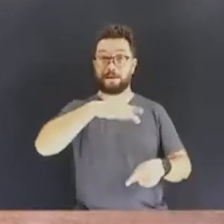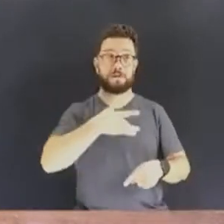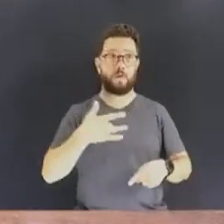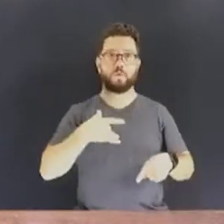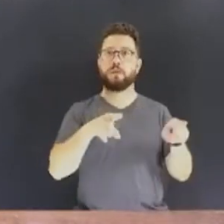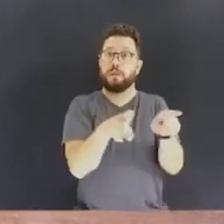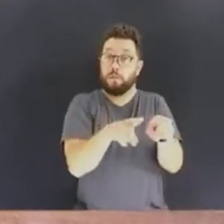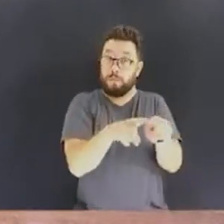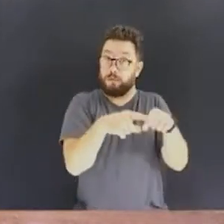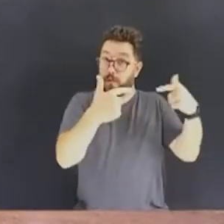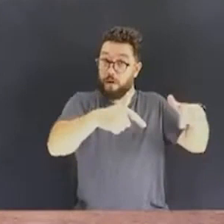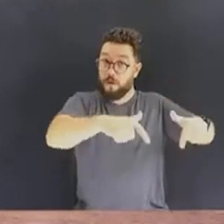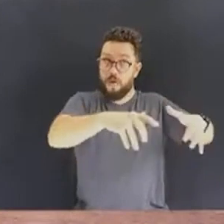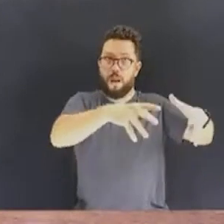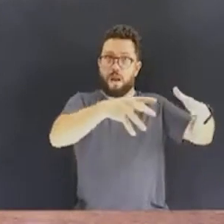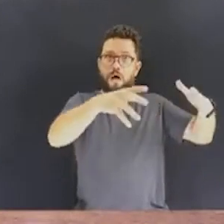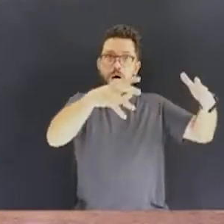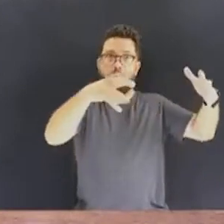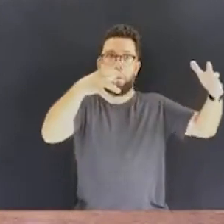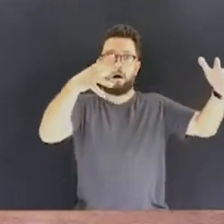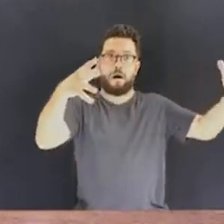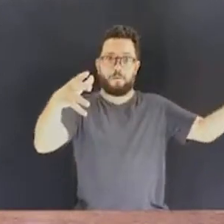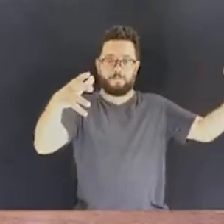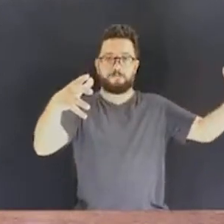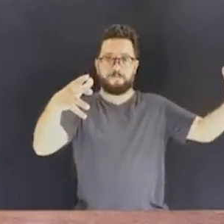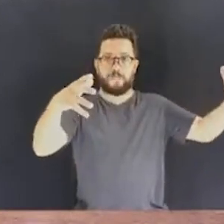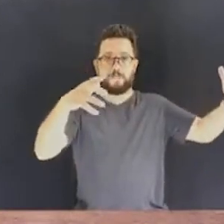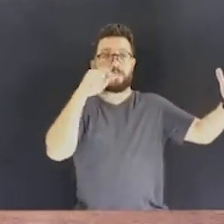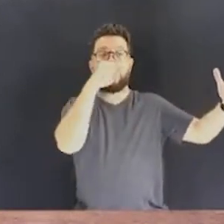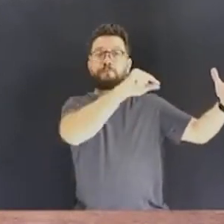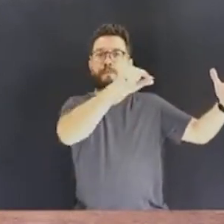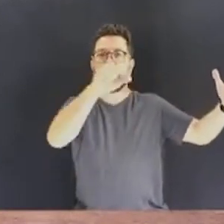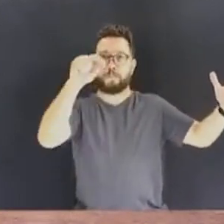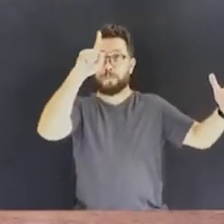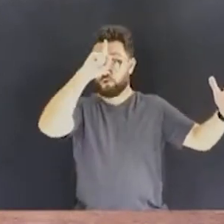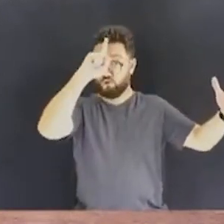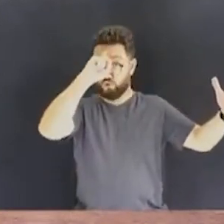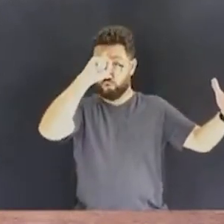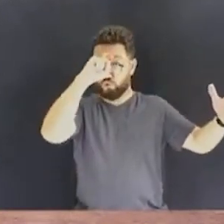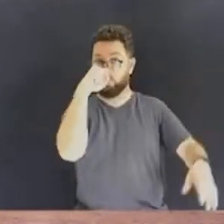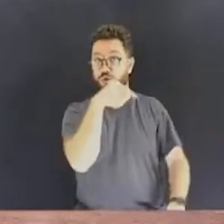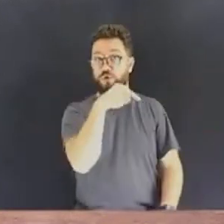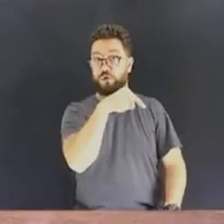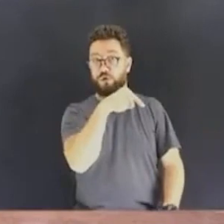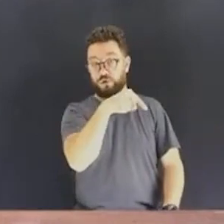expectativa é de que o SUS aos hospitais, no final do ano de